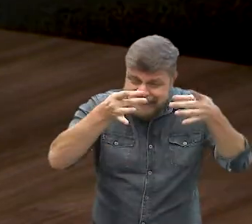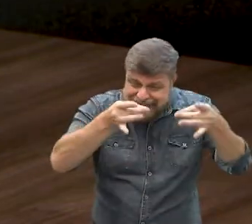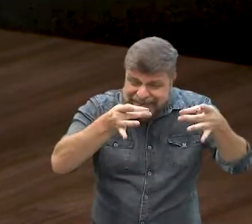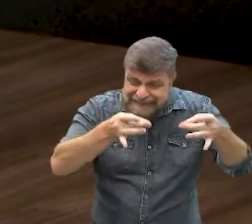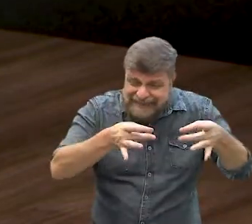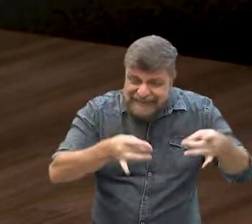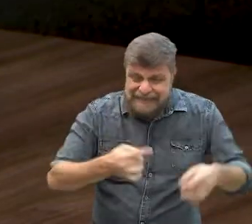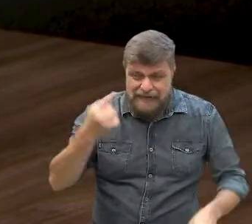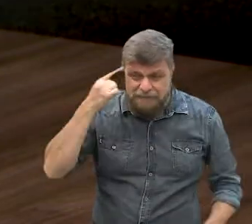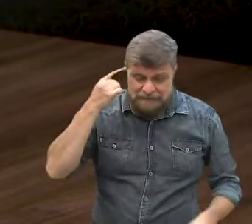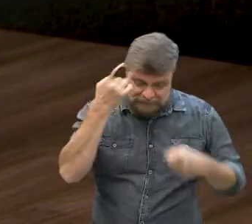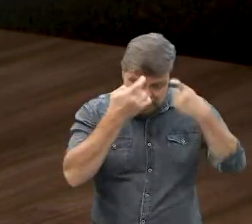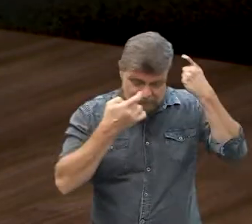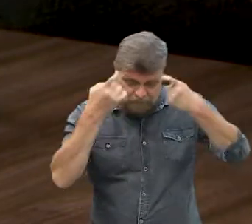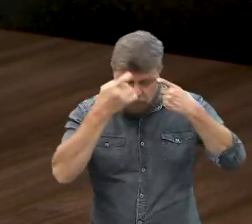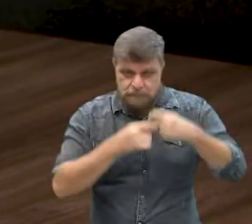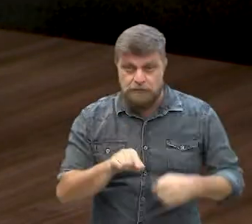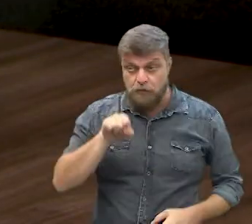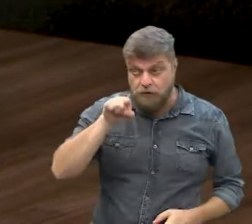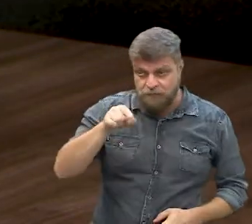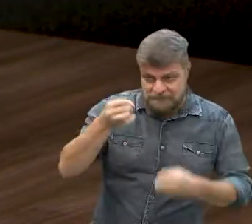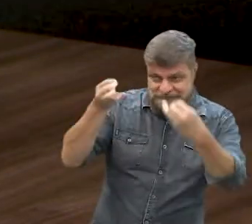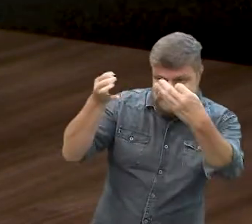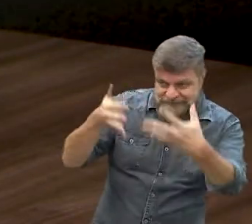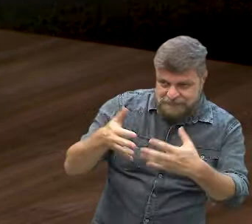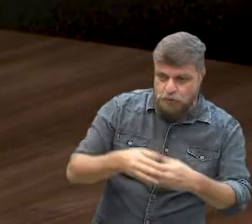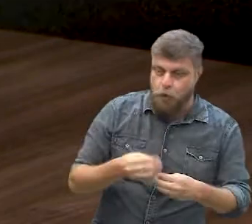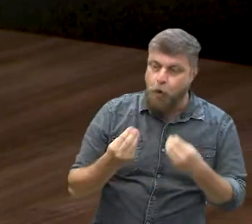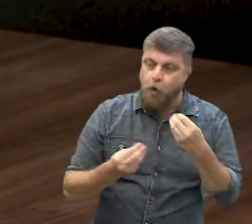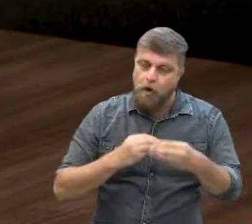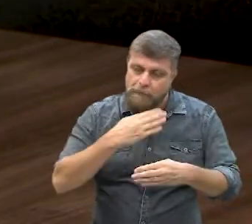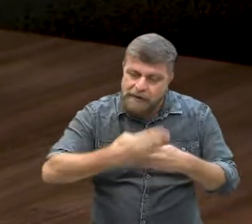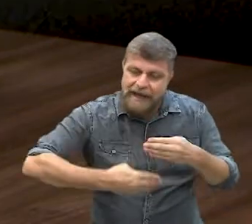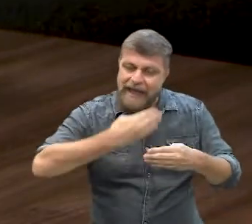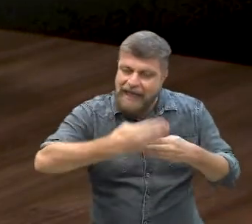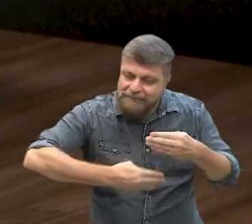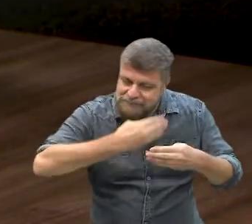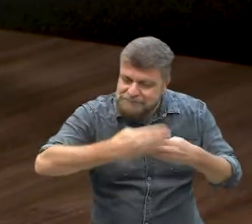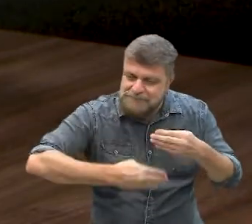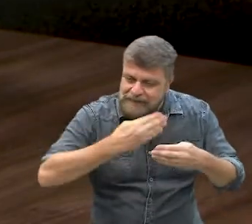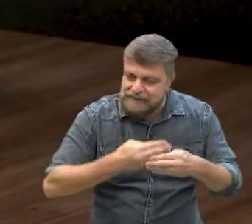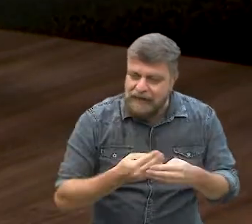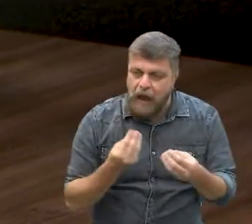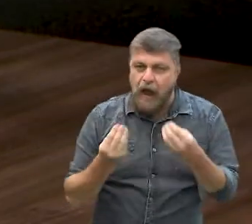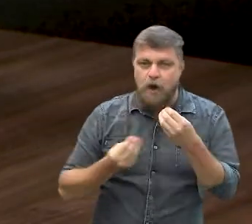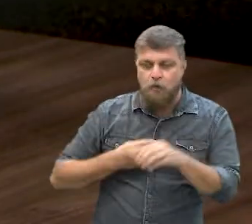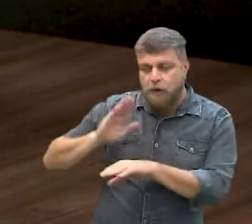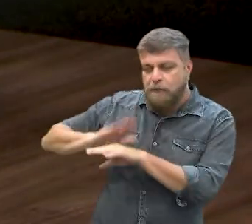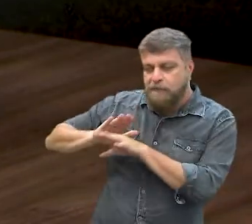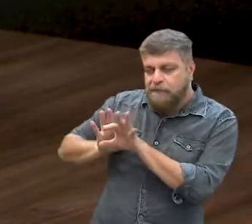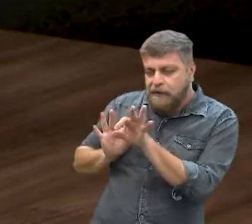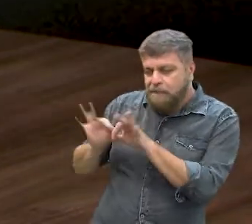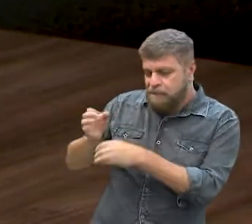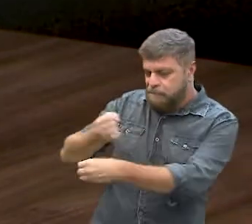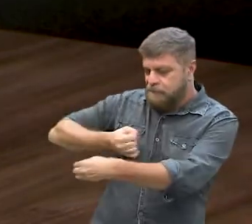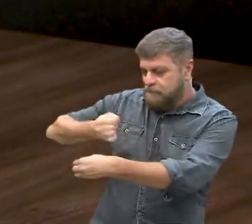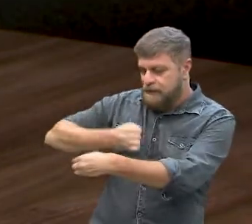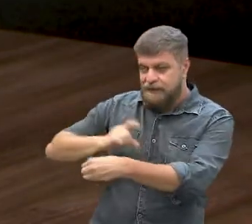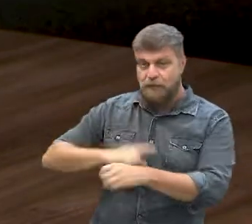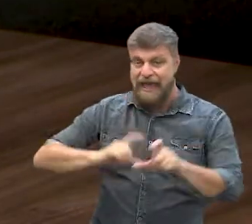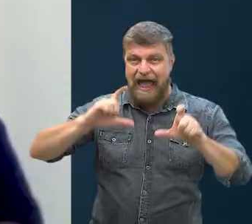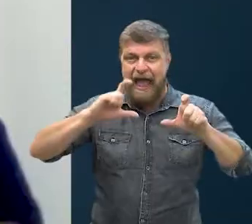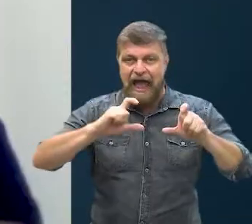todos esses detalhes, como você falou, olha, como embalar o produto, como ele está sendo preparado, não é só a foto dele